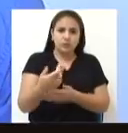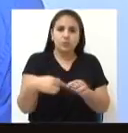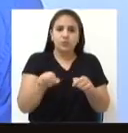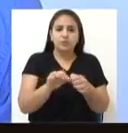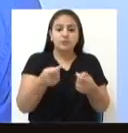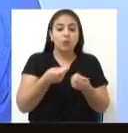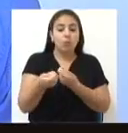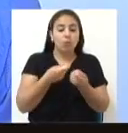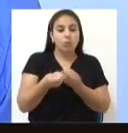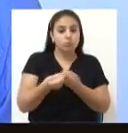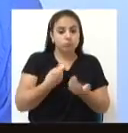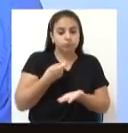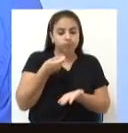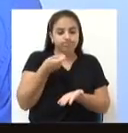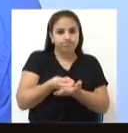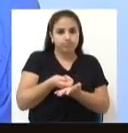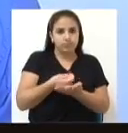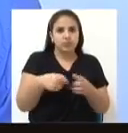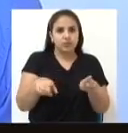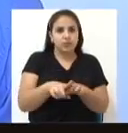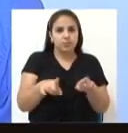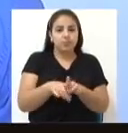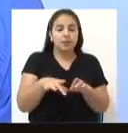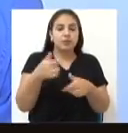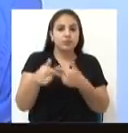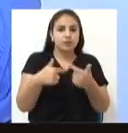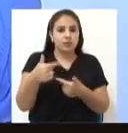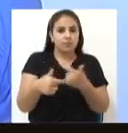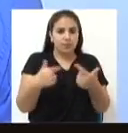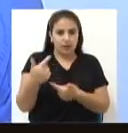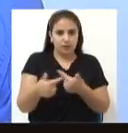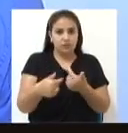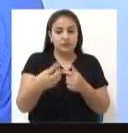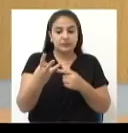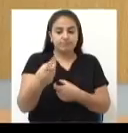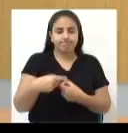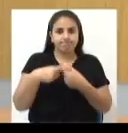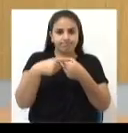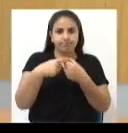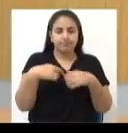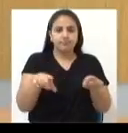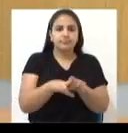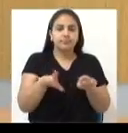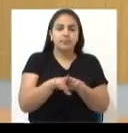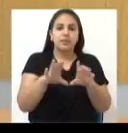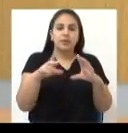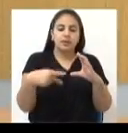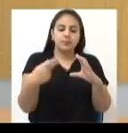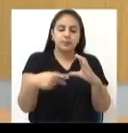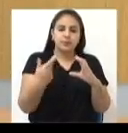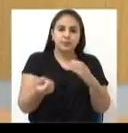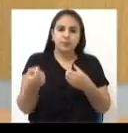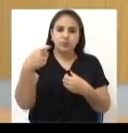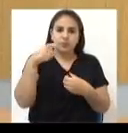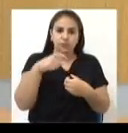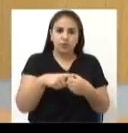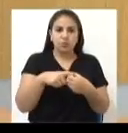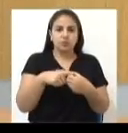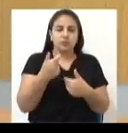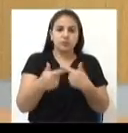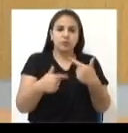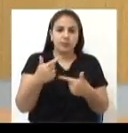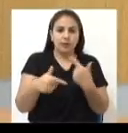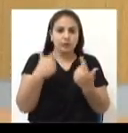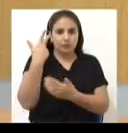um controle rígido, dos contratos de prestação de serviços de terceirizados. Câmara de Vereadores retoma